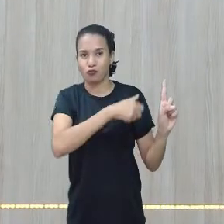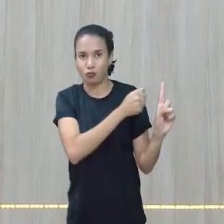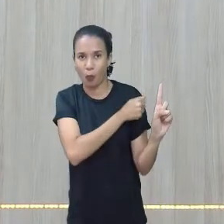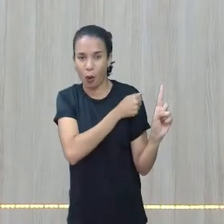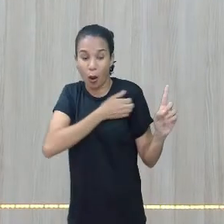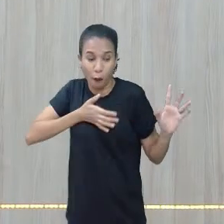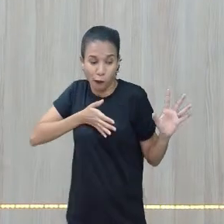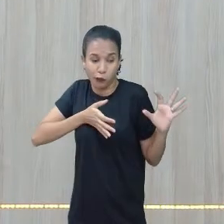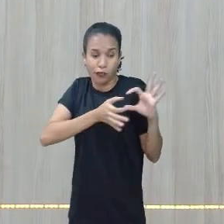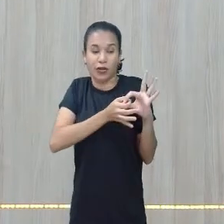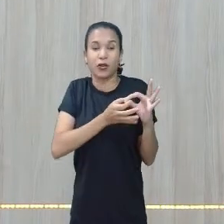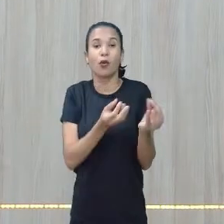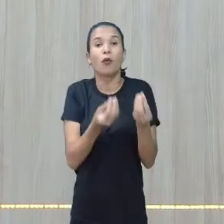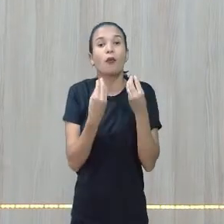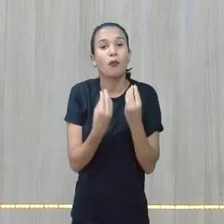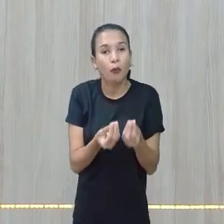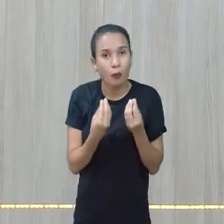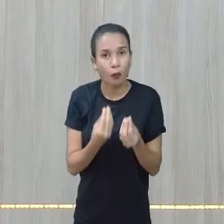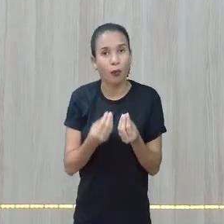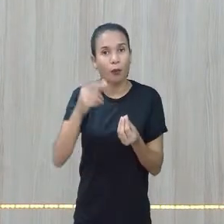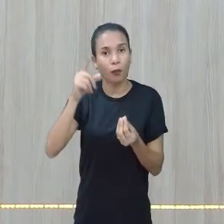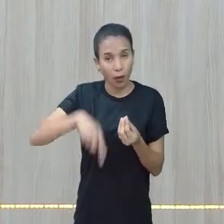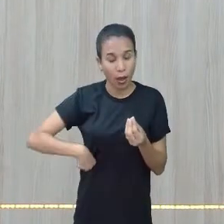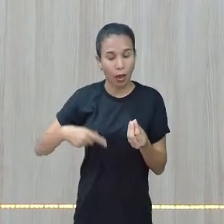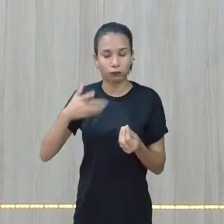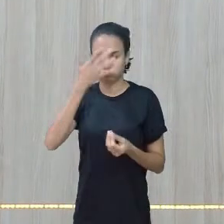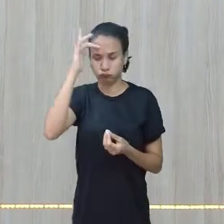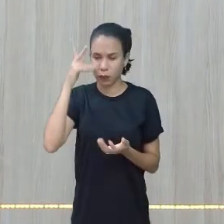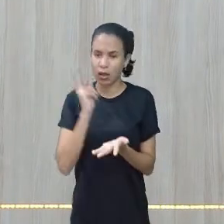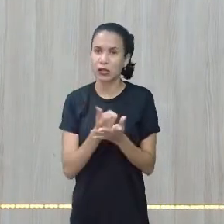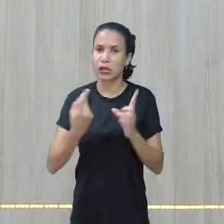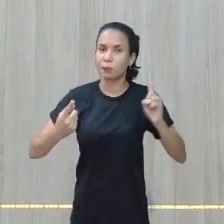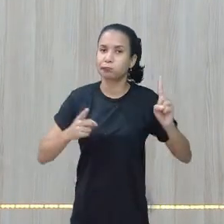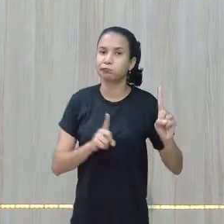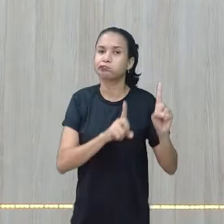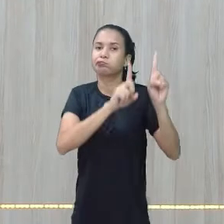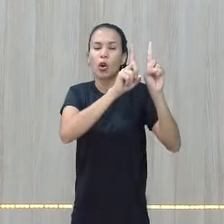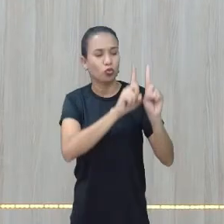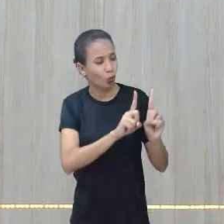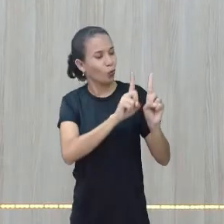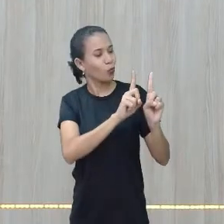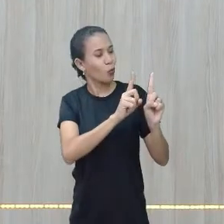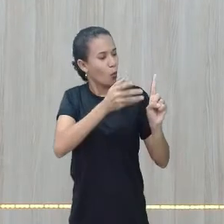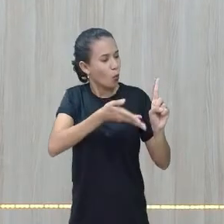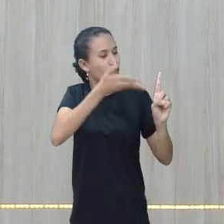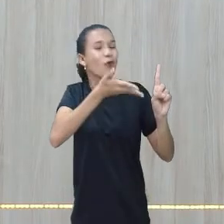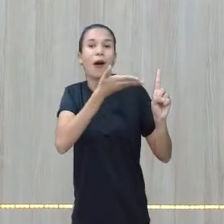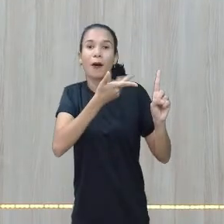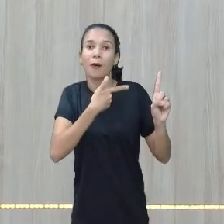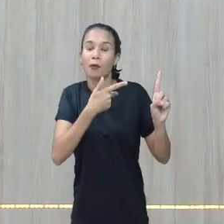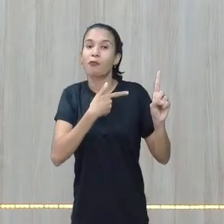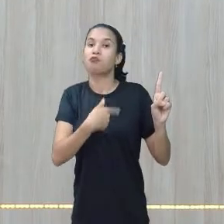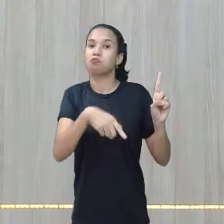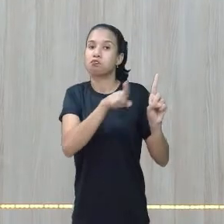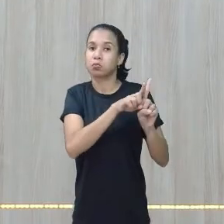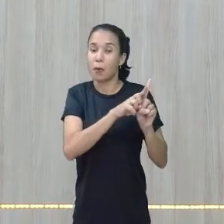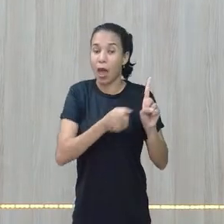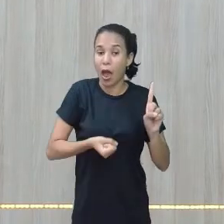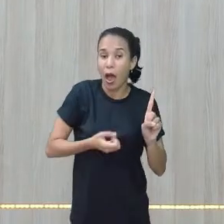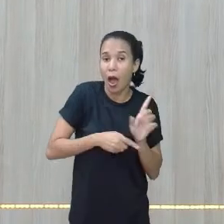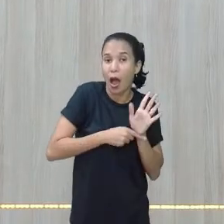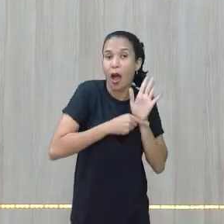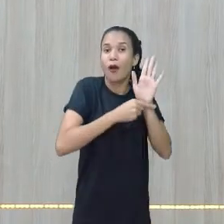gente vai conquistar a confiança? Se fazendo presente, dando apoio, dando pista,